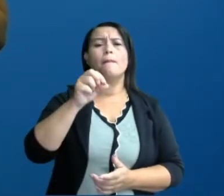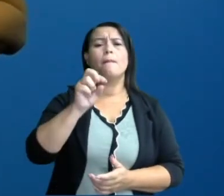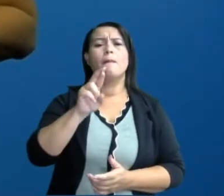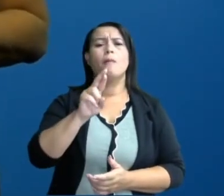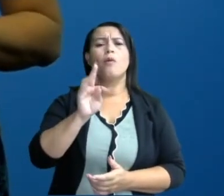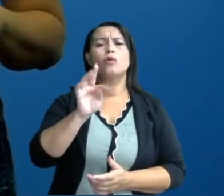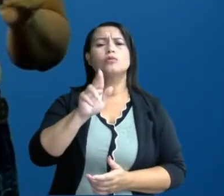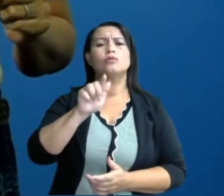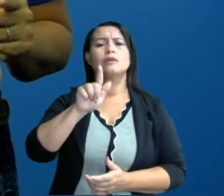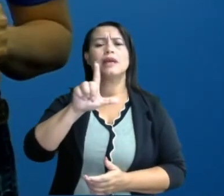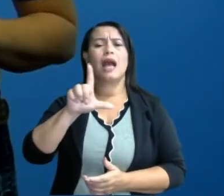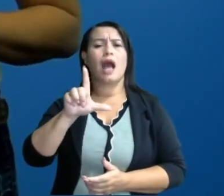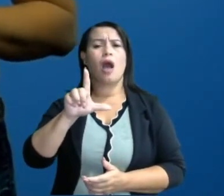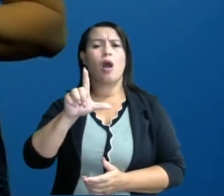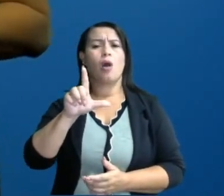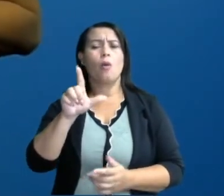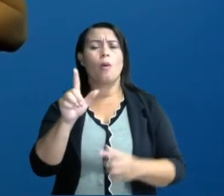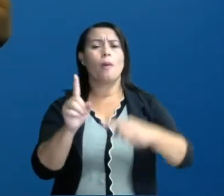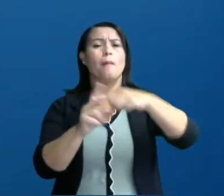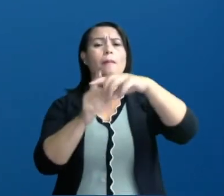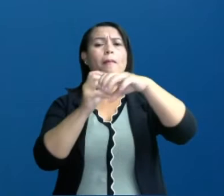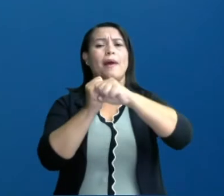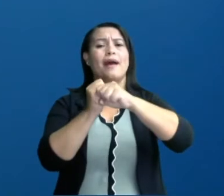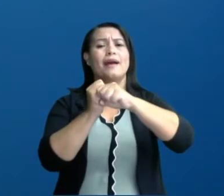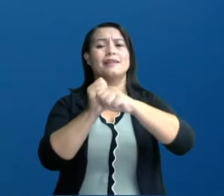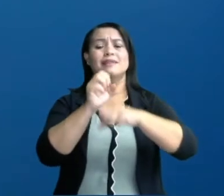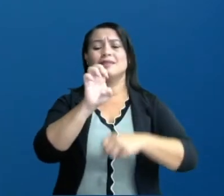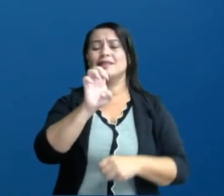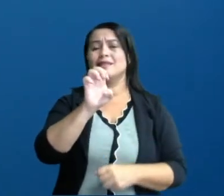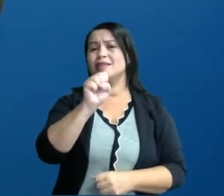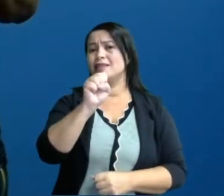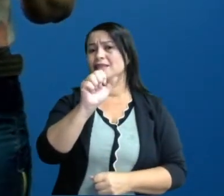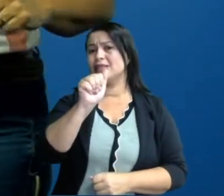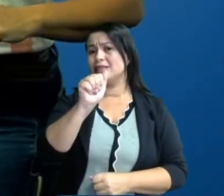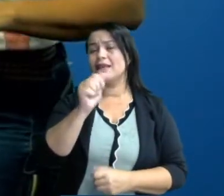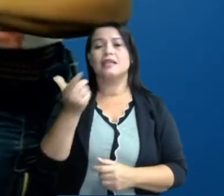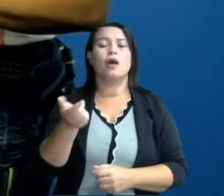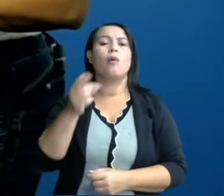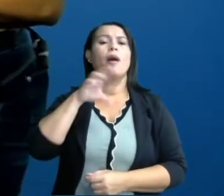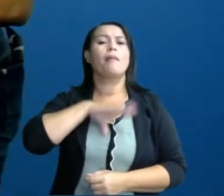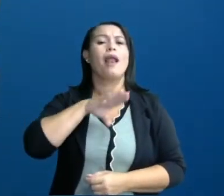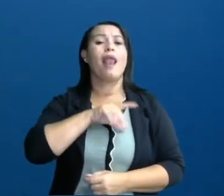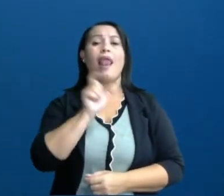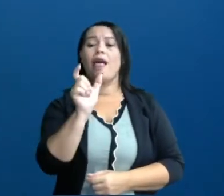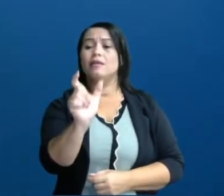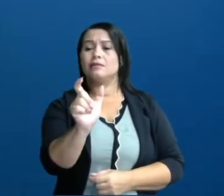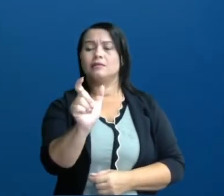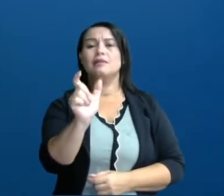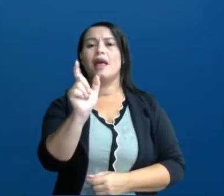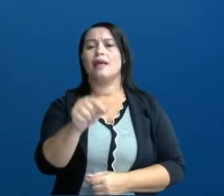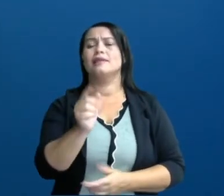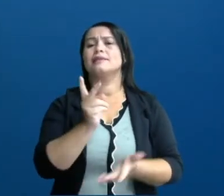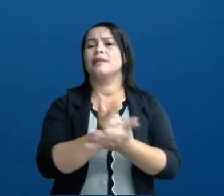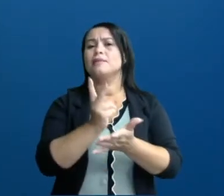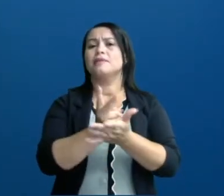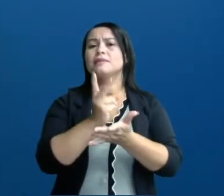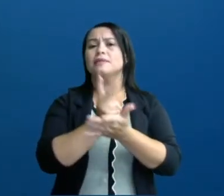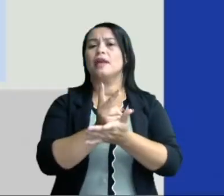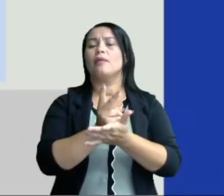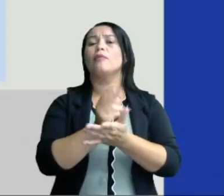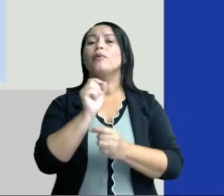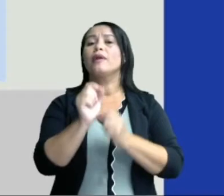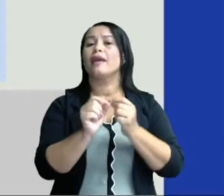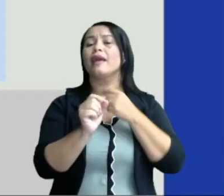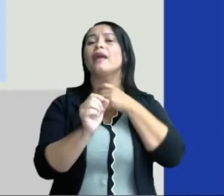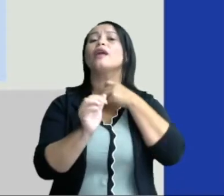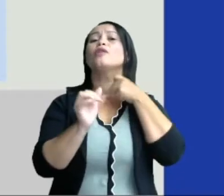Portugal mais esa, portuguesa. A palavra portuguesa é utilizada no feminino, tá?